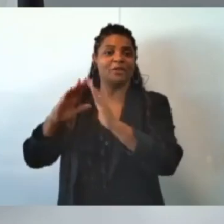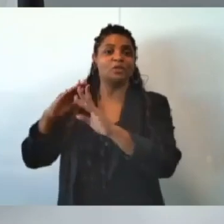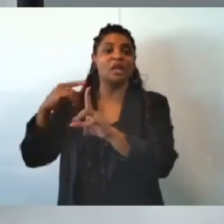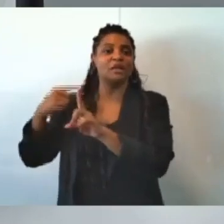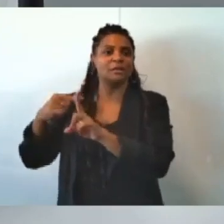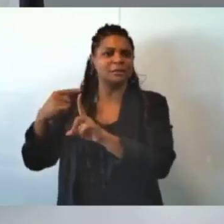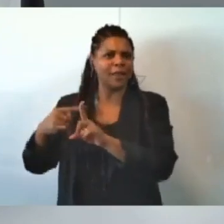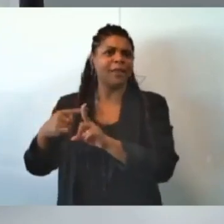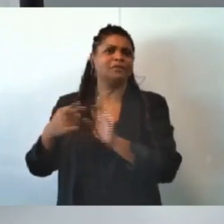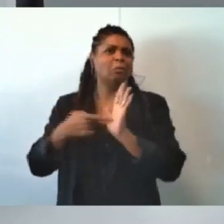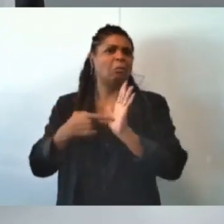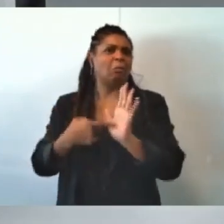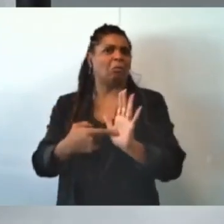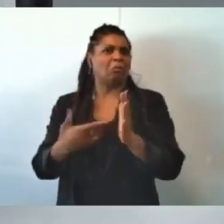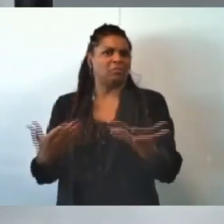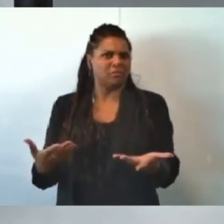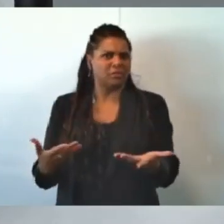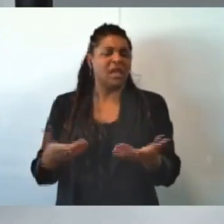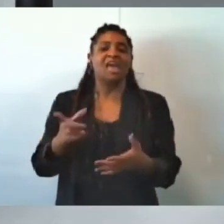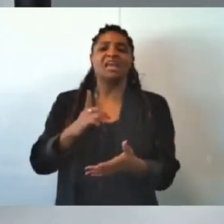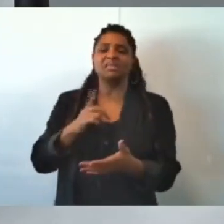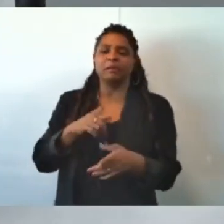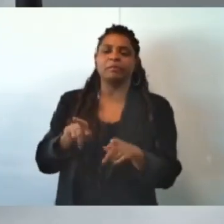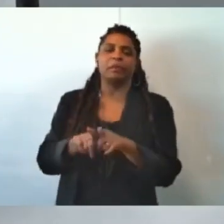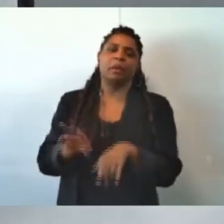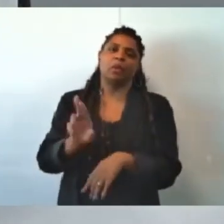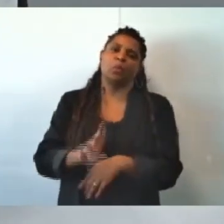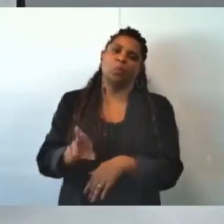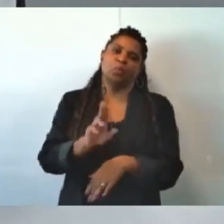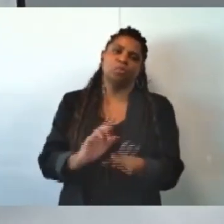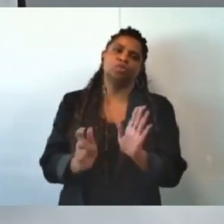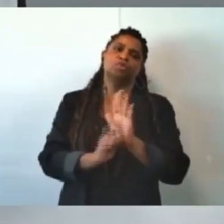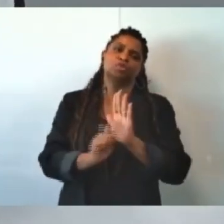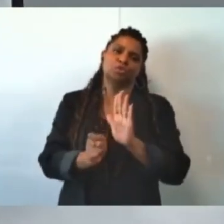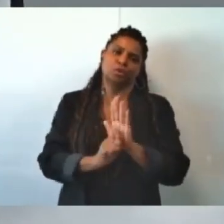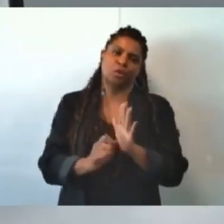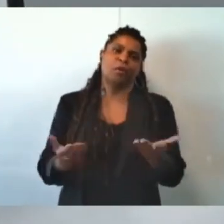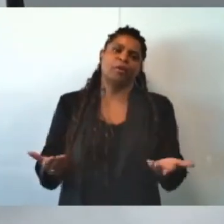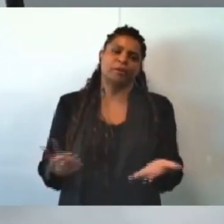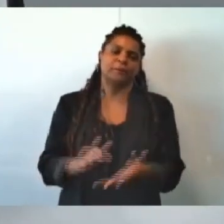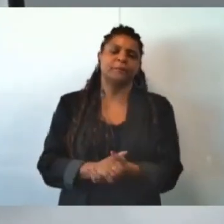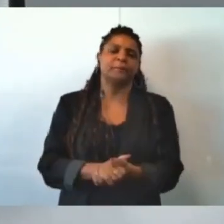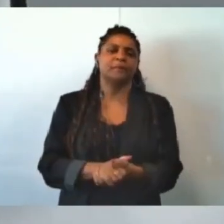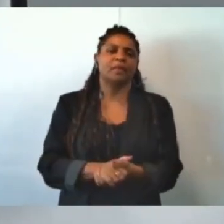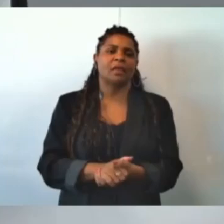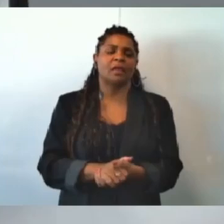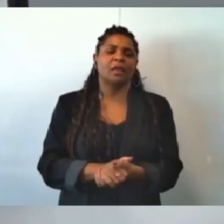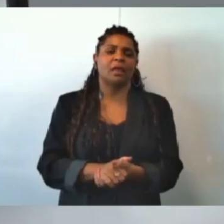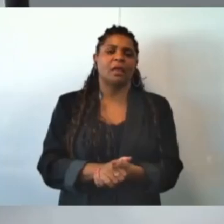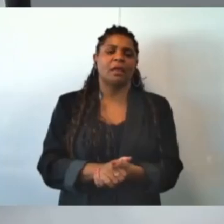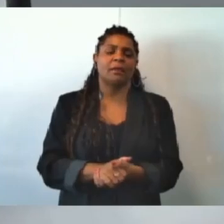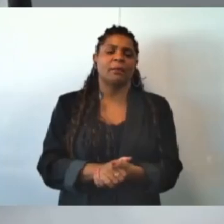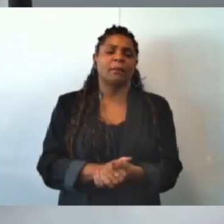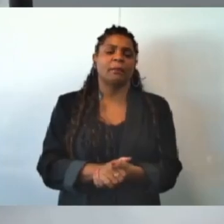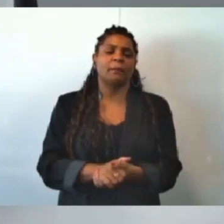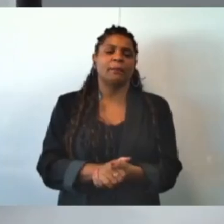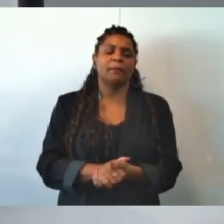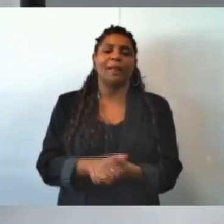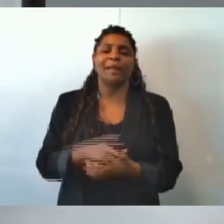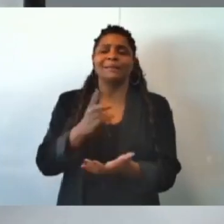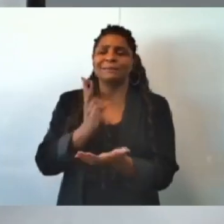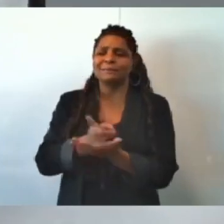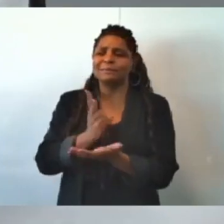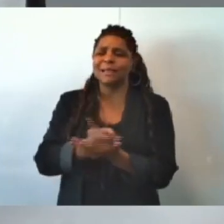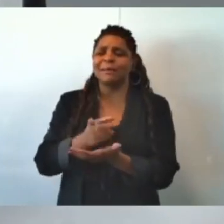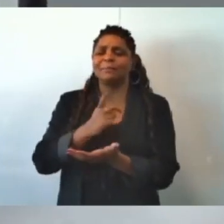tem que ver lá, de consumo de droga. Isso nós não estamos aqui para. Sempre que achar que ele tem um consumo de droga forte, com